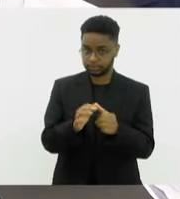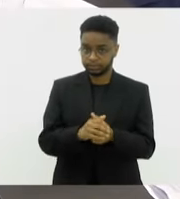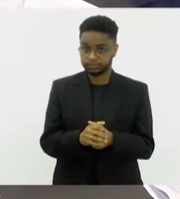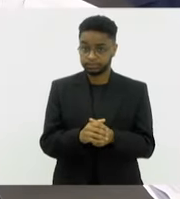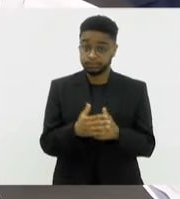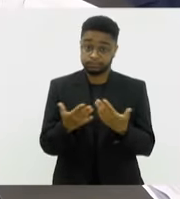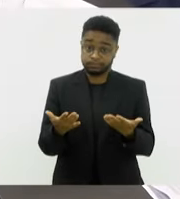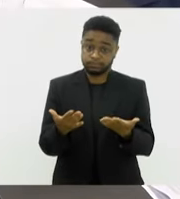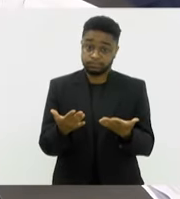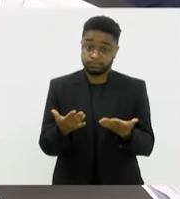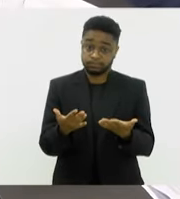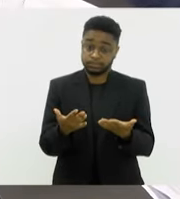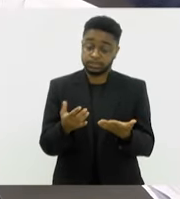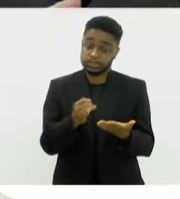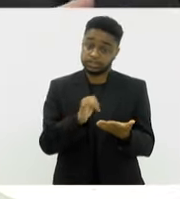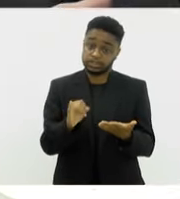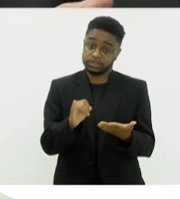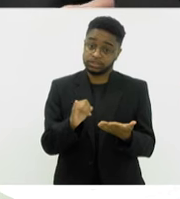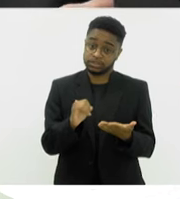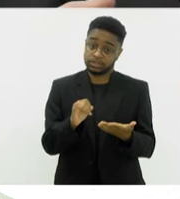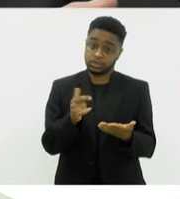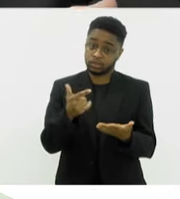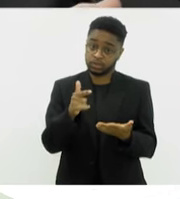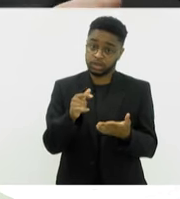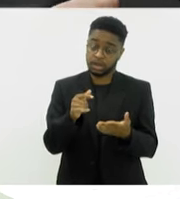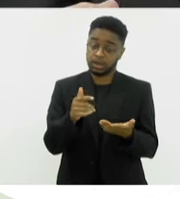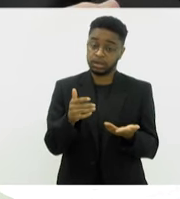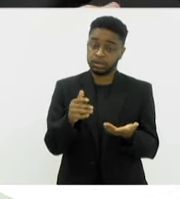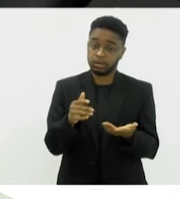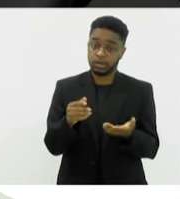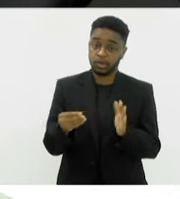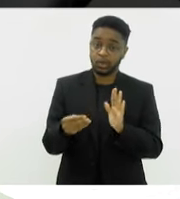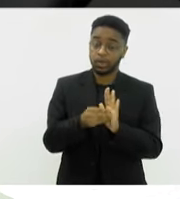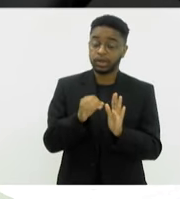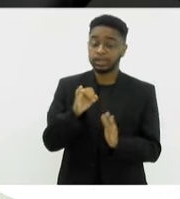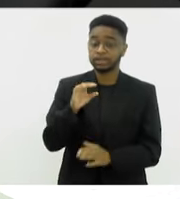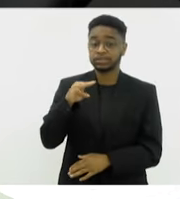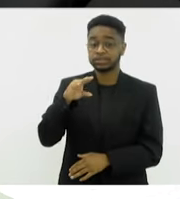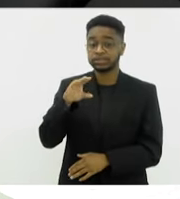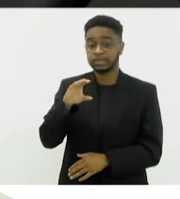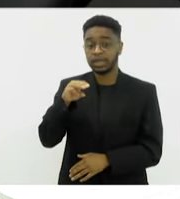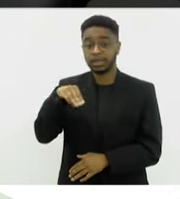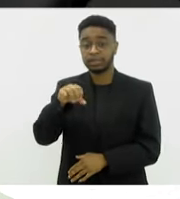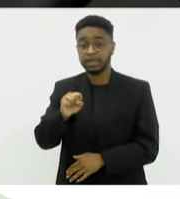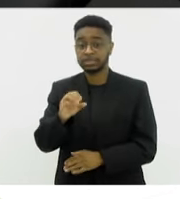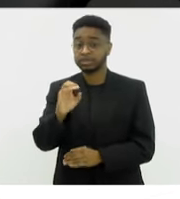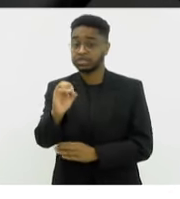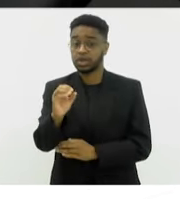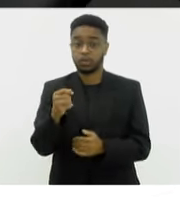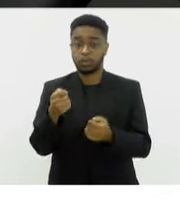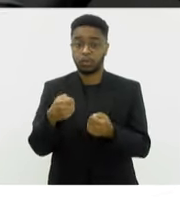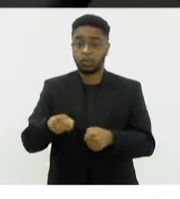Senão a gente está franqueando ICME zero para arma de fogo geral.